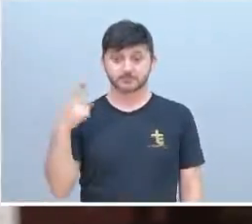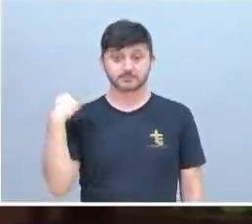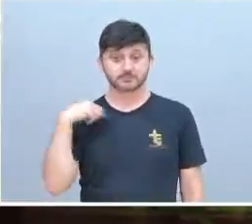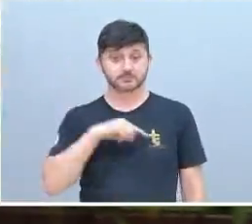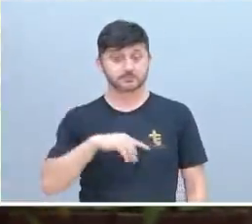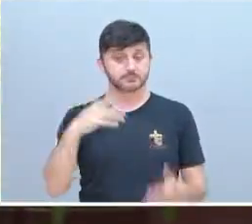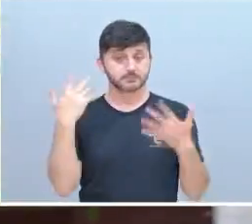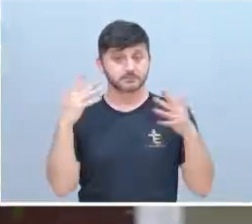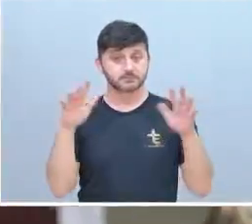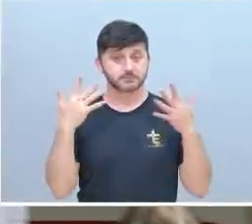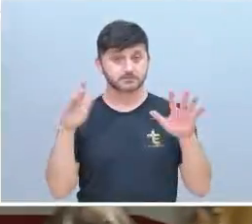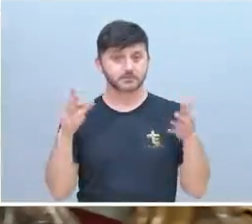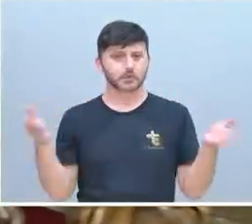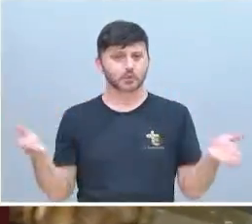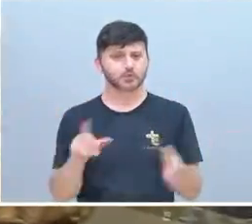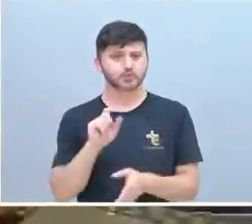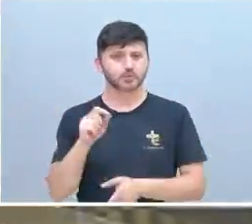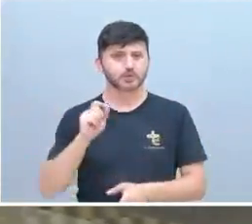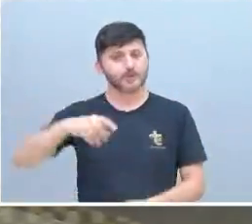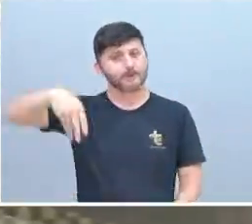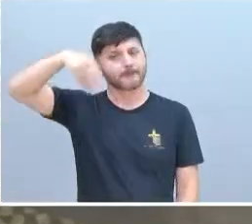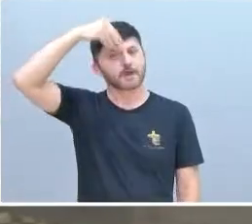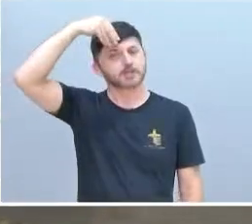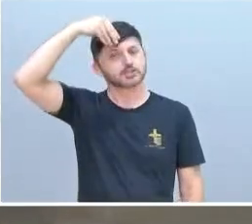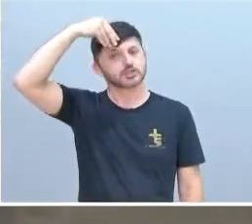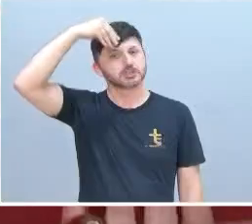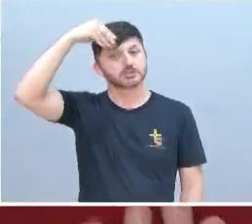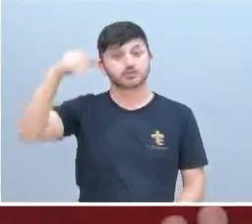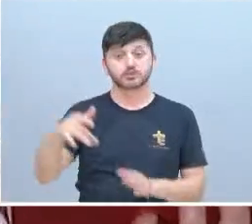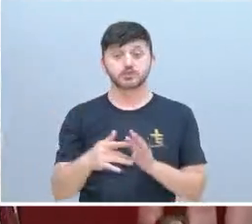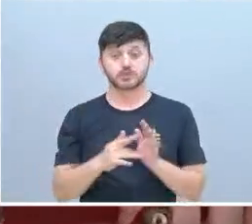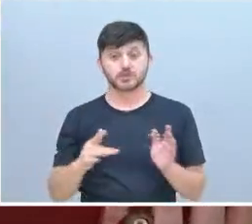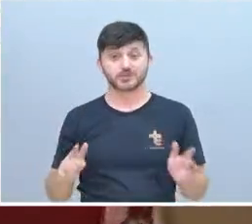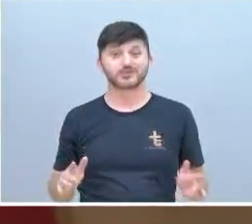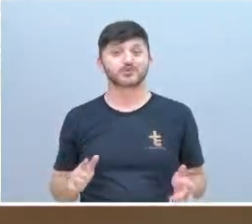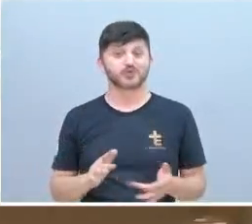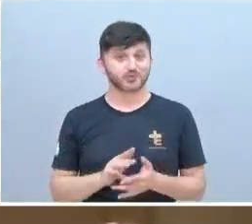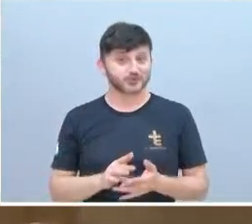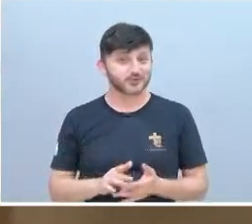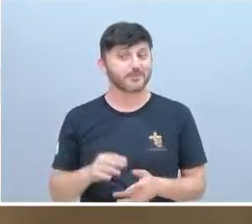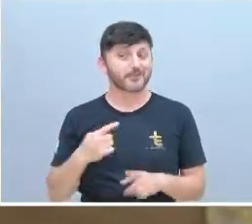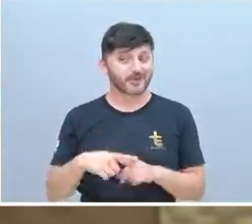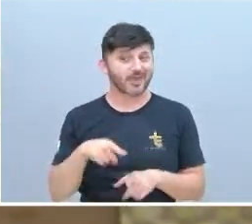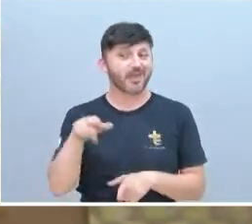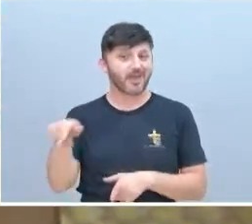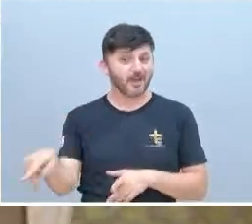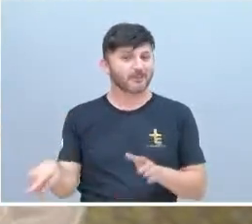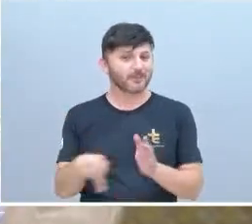celebrar o batismo daquele que é o autor do batismo